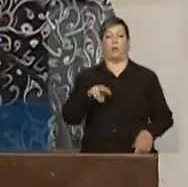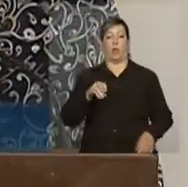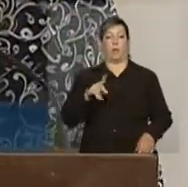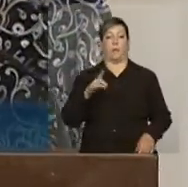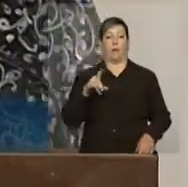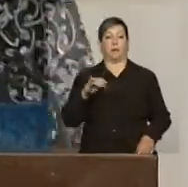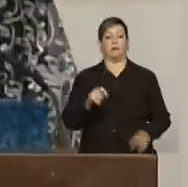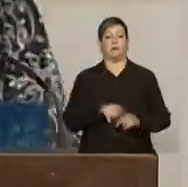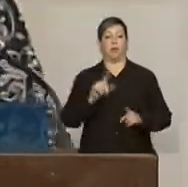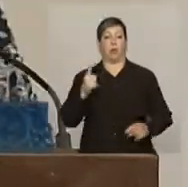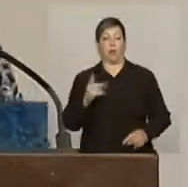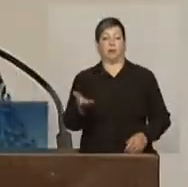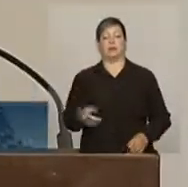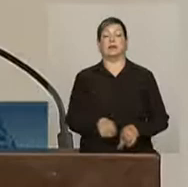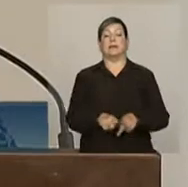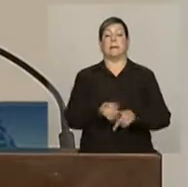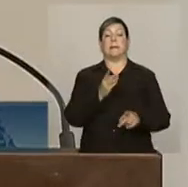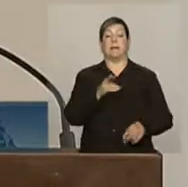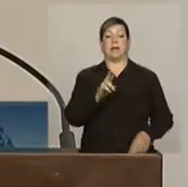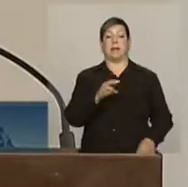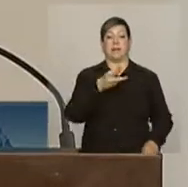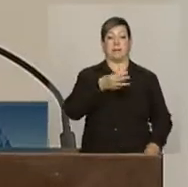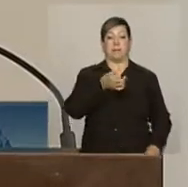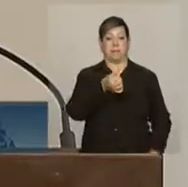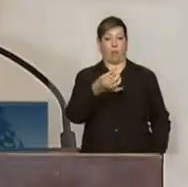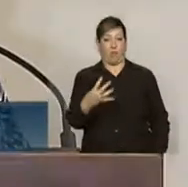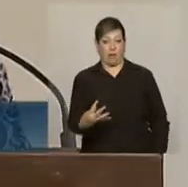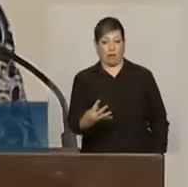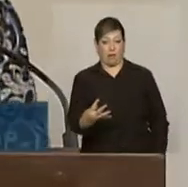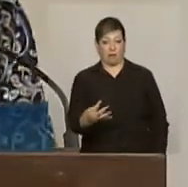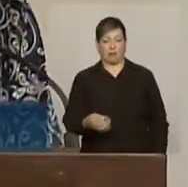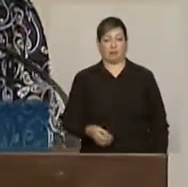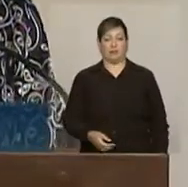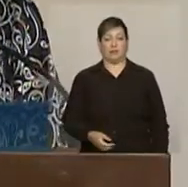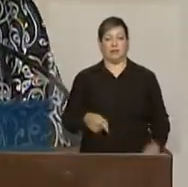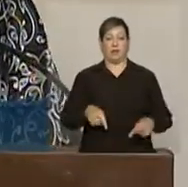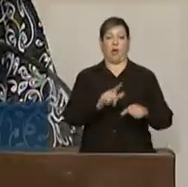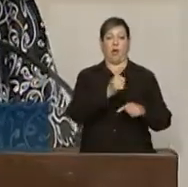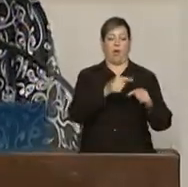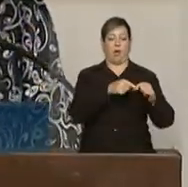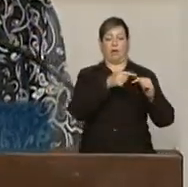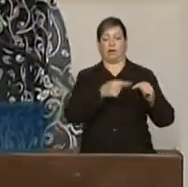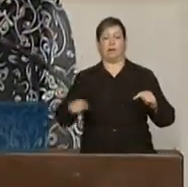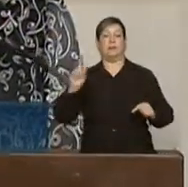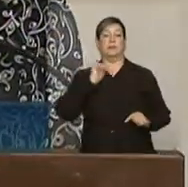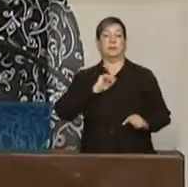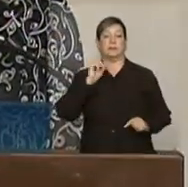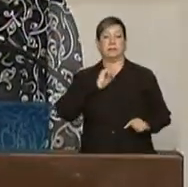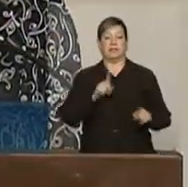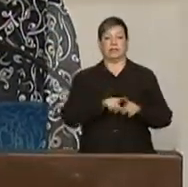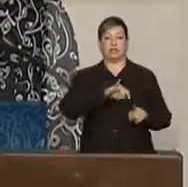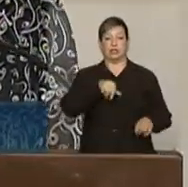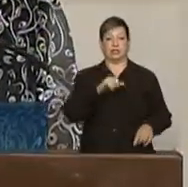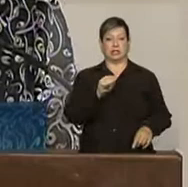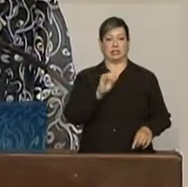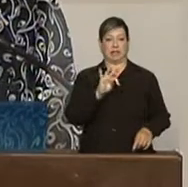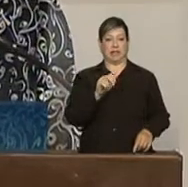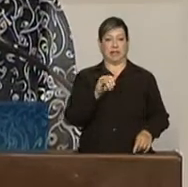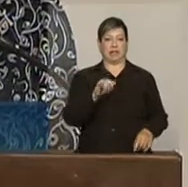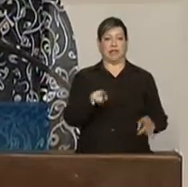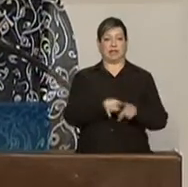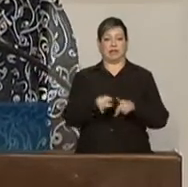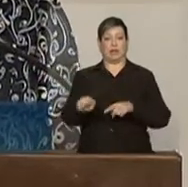Goiânia, a BR-364 entre Goiânia e Minas Gerais, entre Jataí e o entroncamento